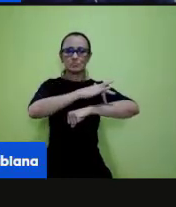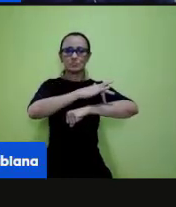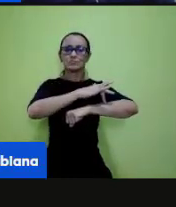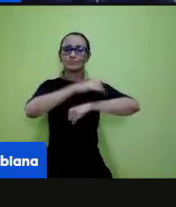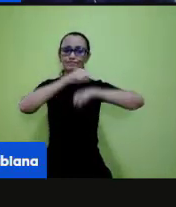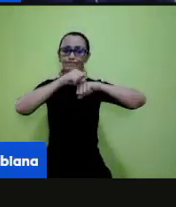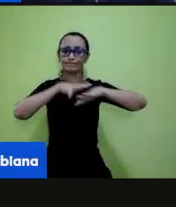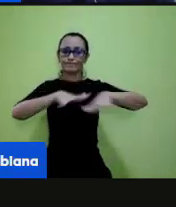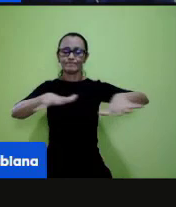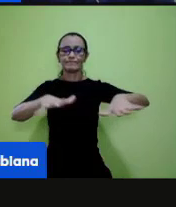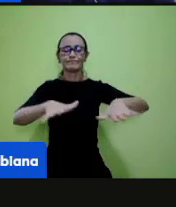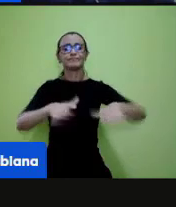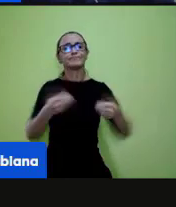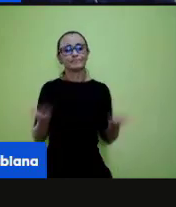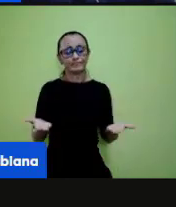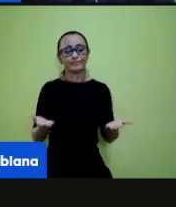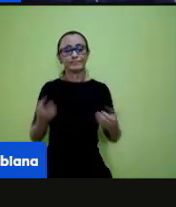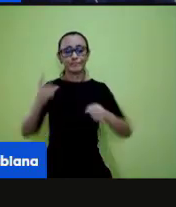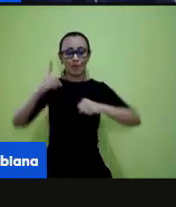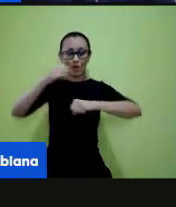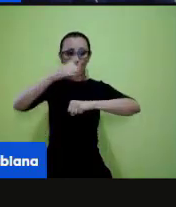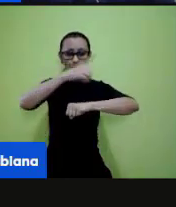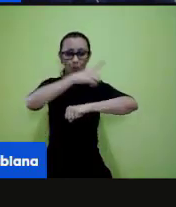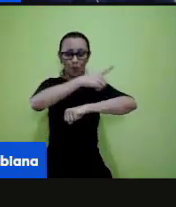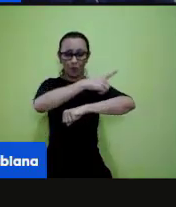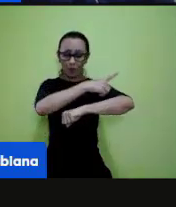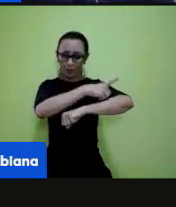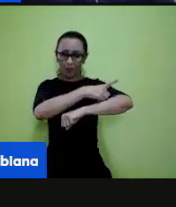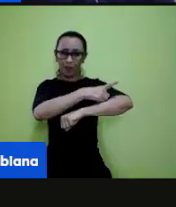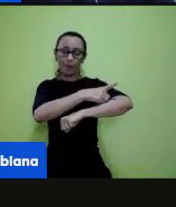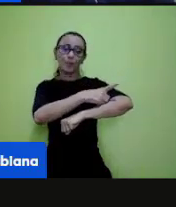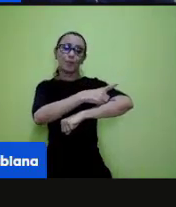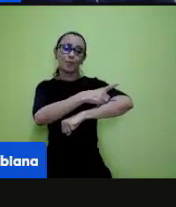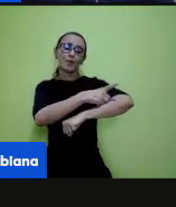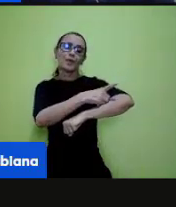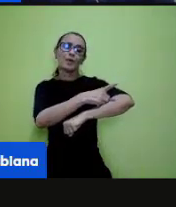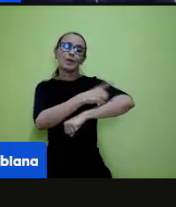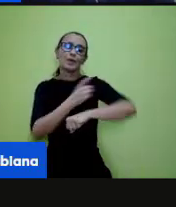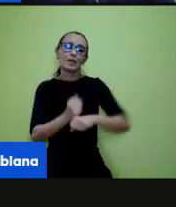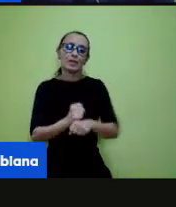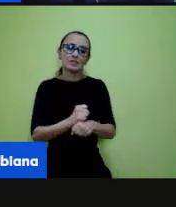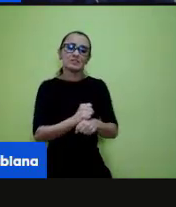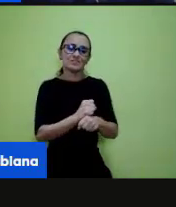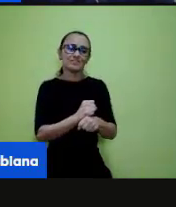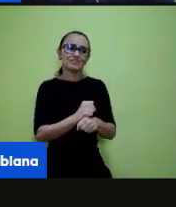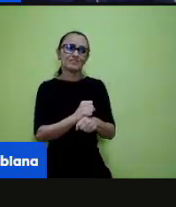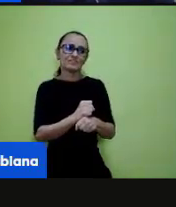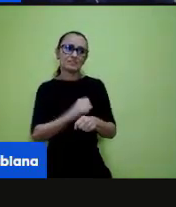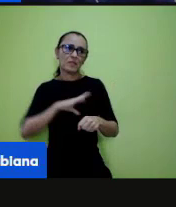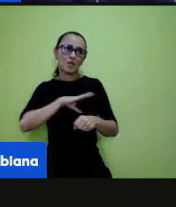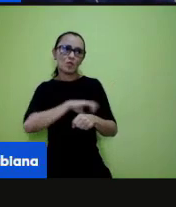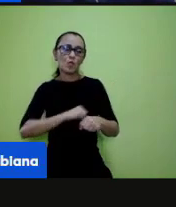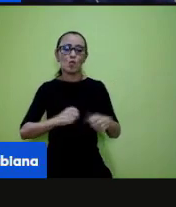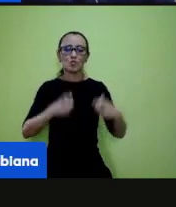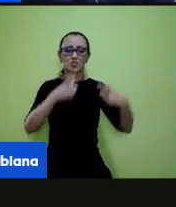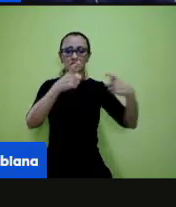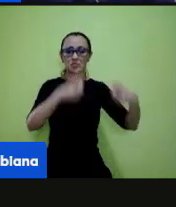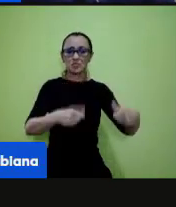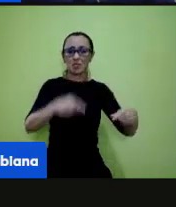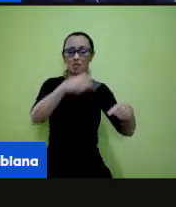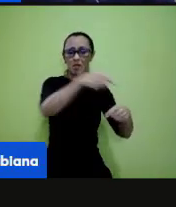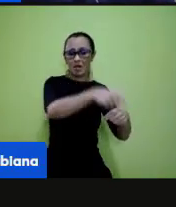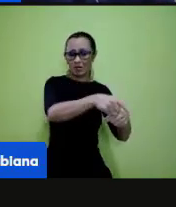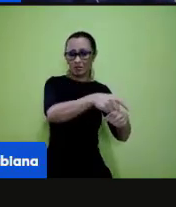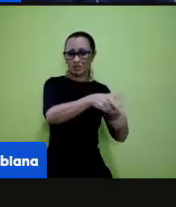que o Aedes aegypti é um vetor que tem preferência por criadouros artificiais. Então, o controle mecânico se